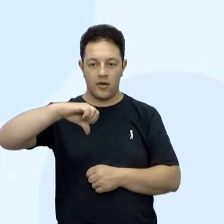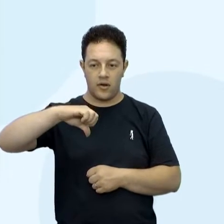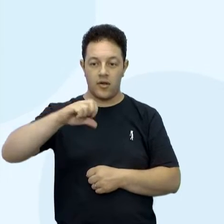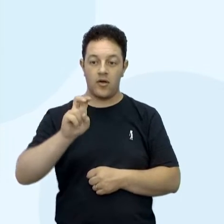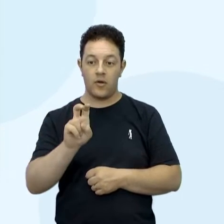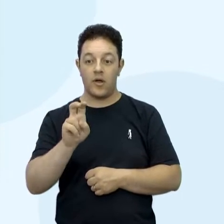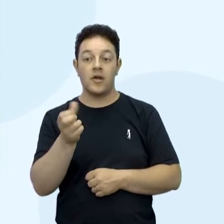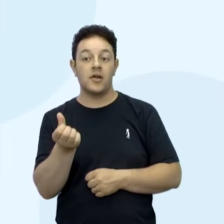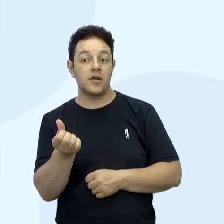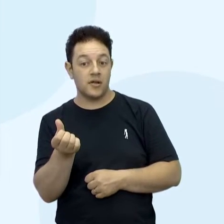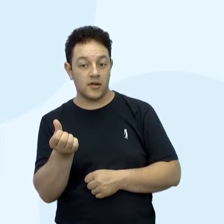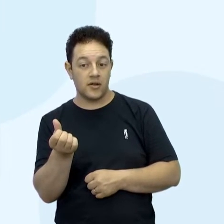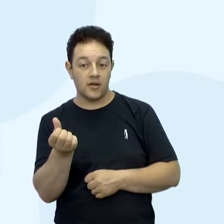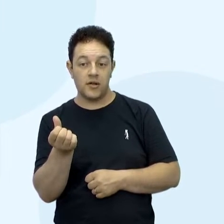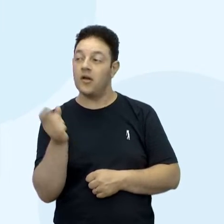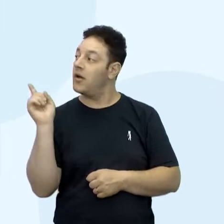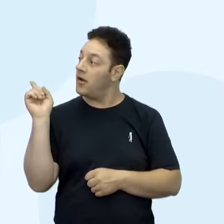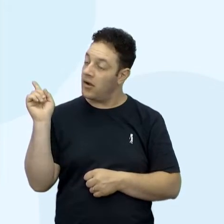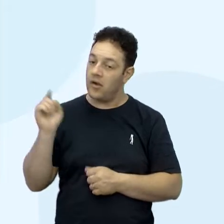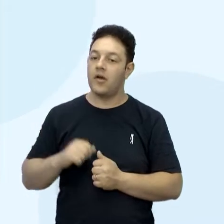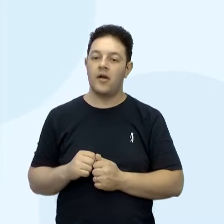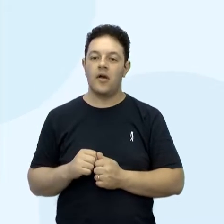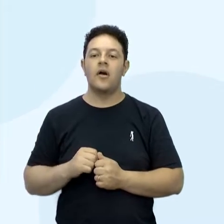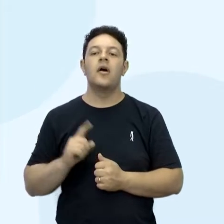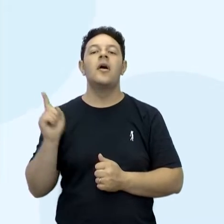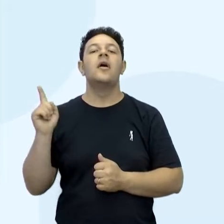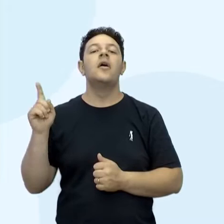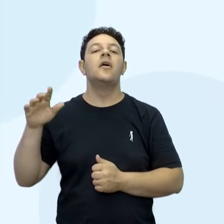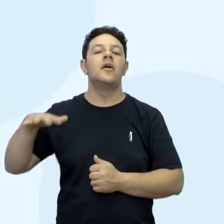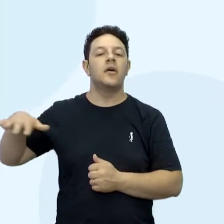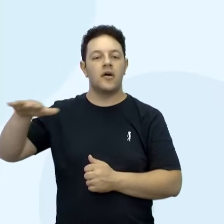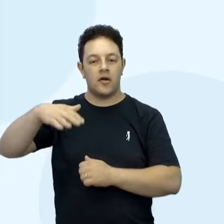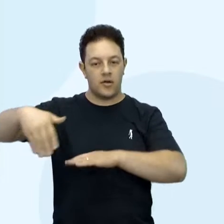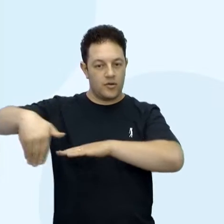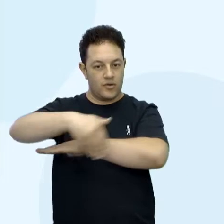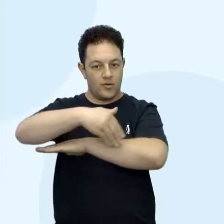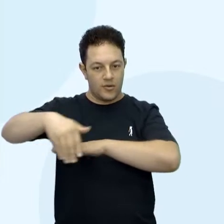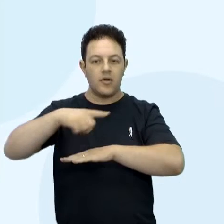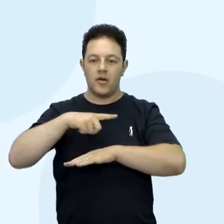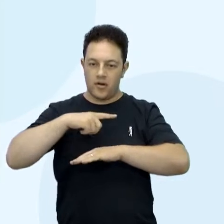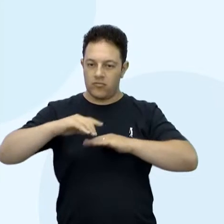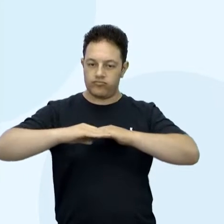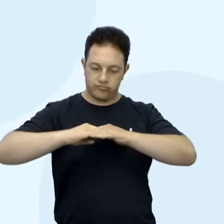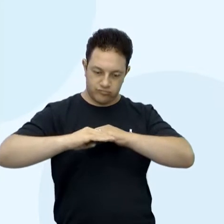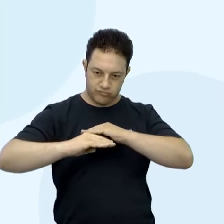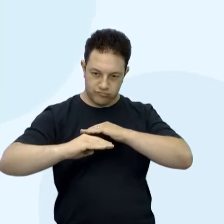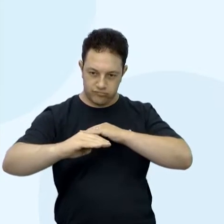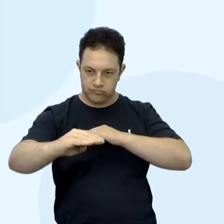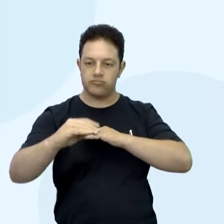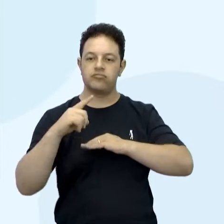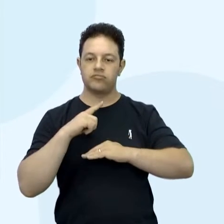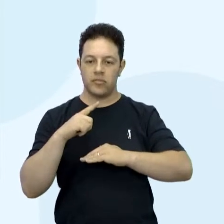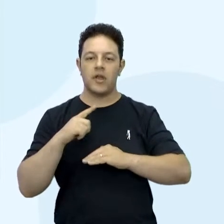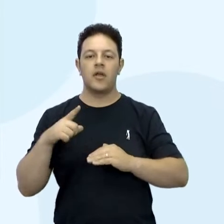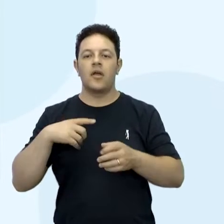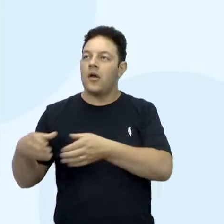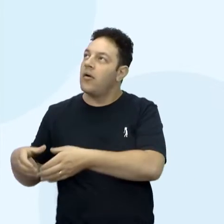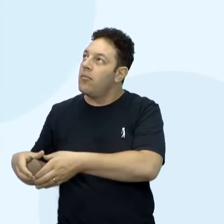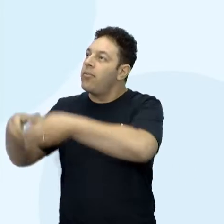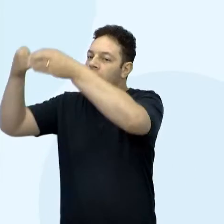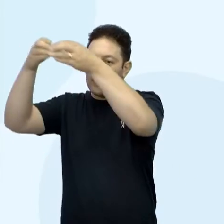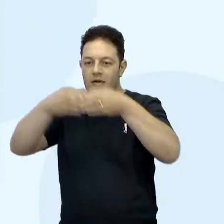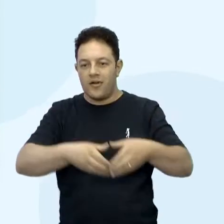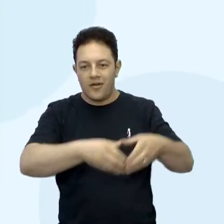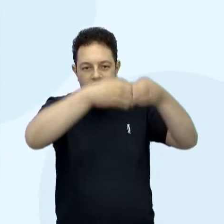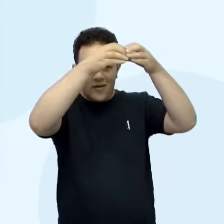1956. Então, vocês conseguem perceber que nós temos, né, uma rua asfaltada, nós temos postes, então já